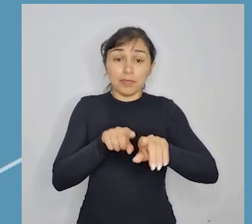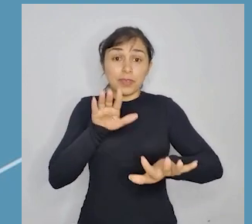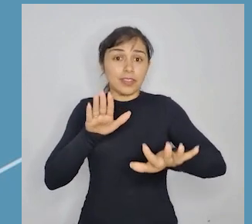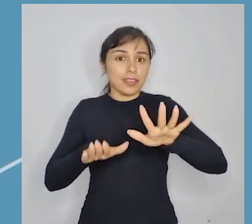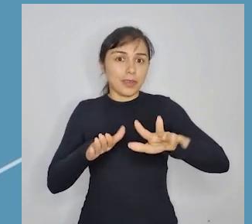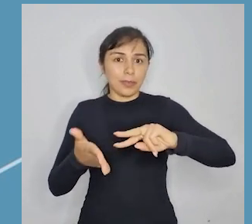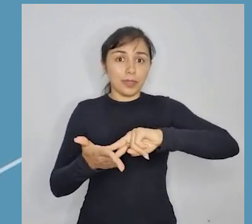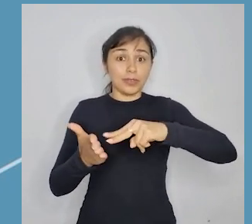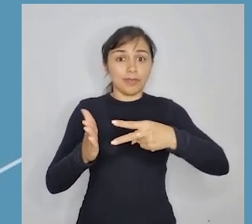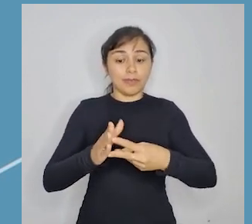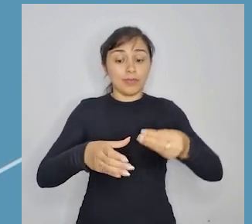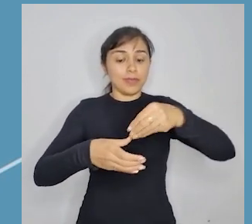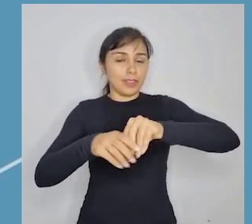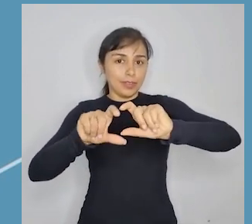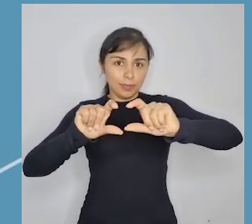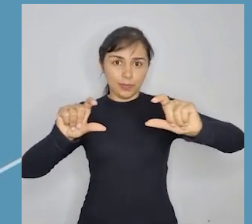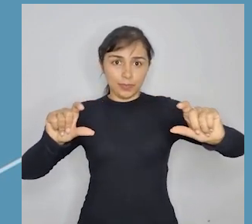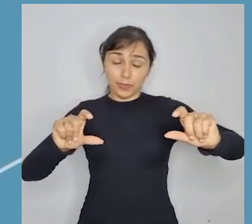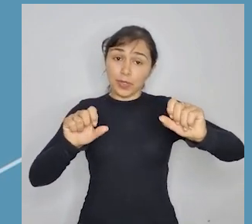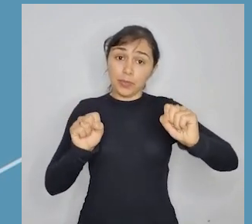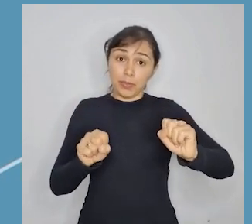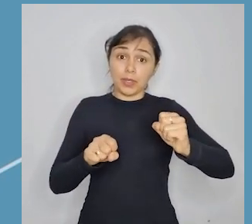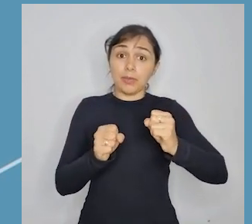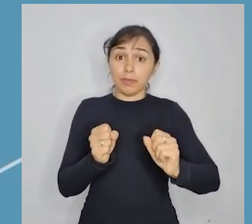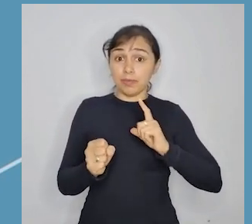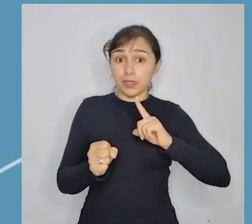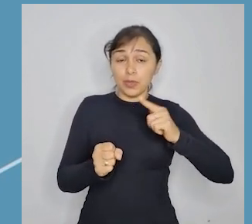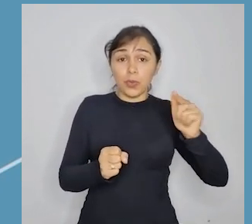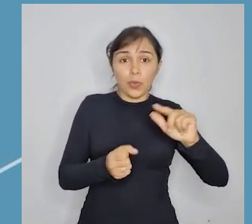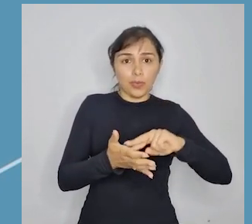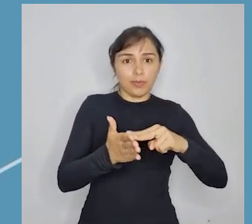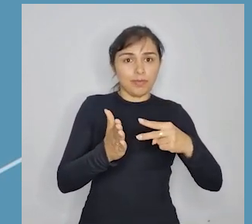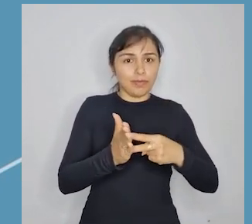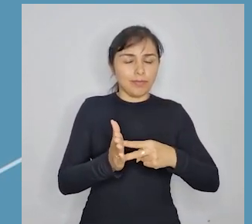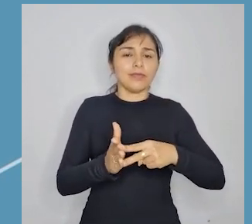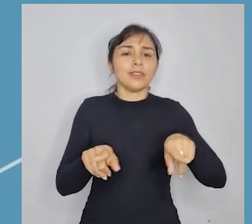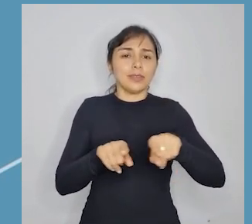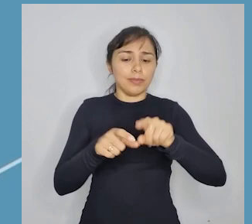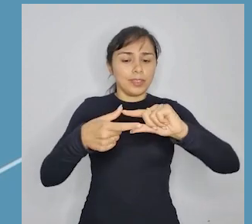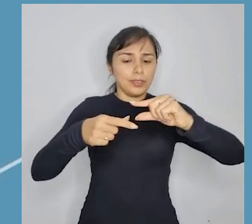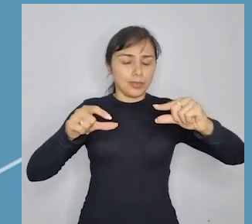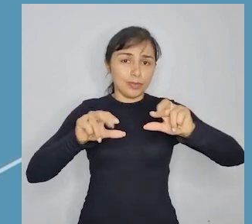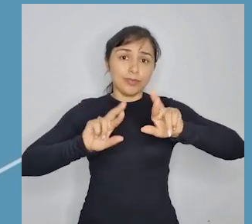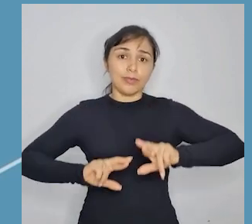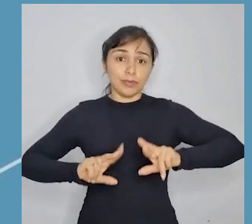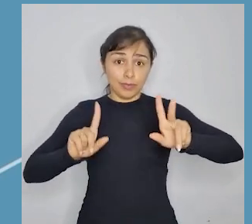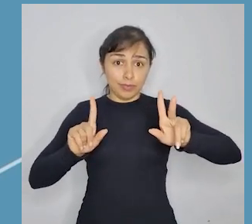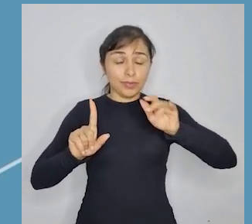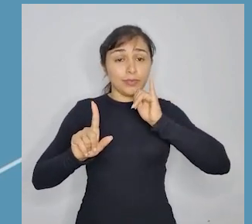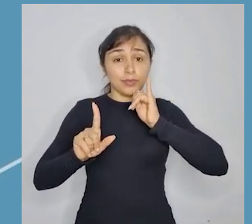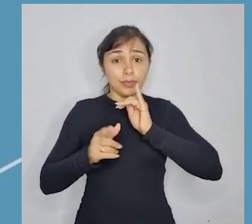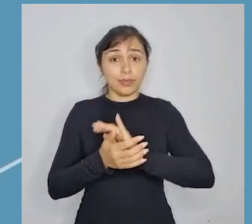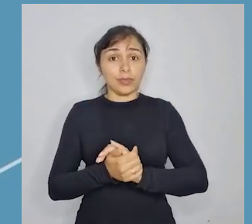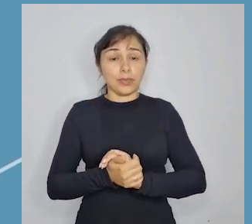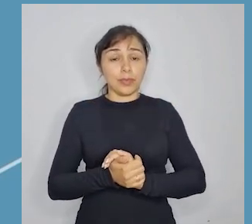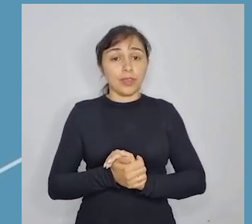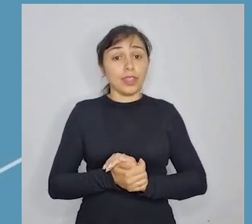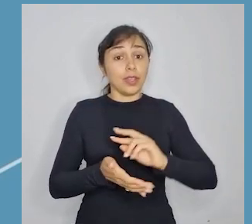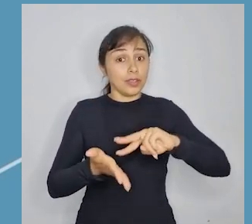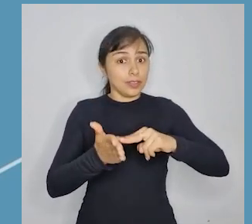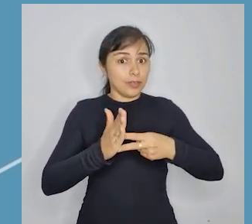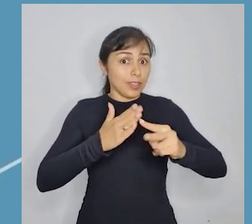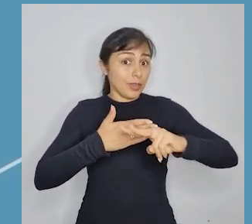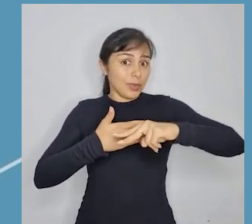seu sentido dentro da oração, pode ter mais de uma regência. Com o sentido de consequência, de acarretar, de resultar,